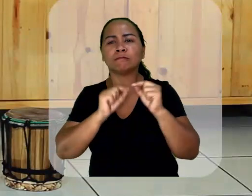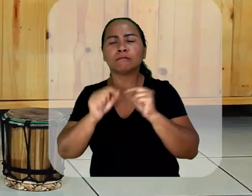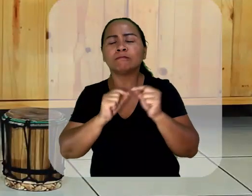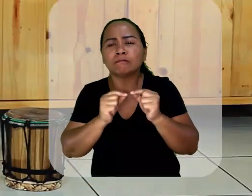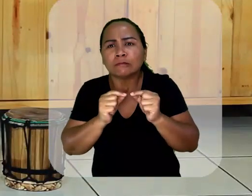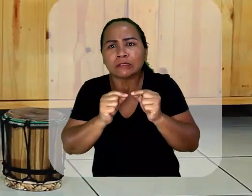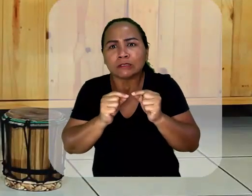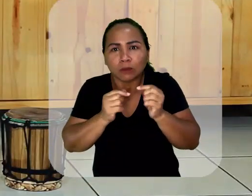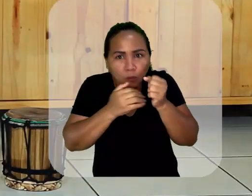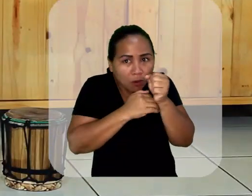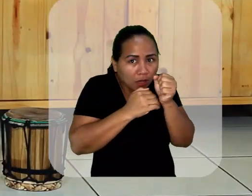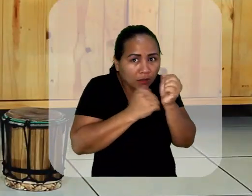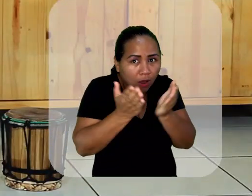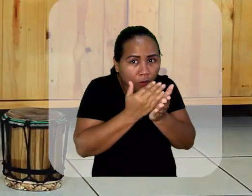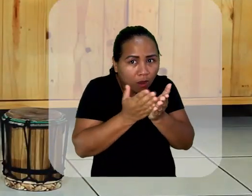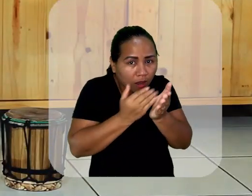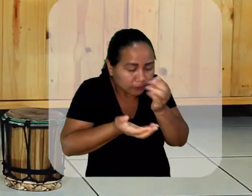na madrugada.